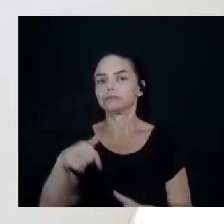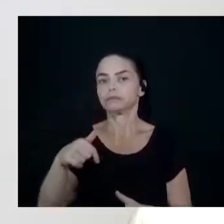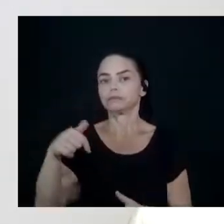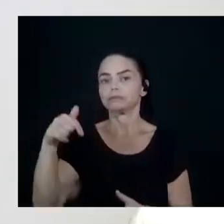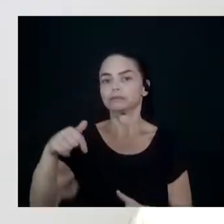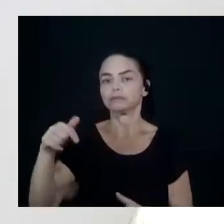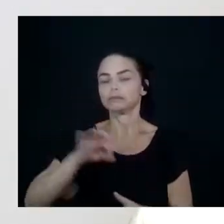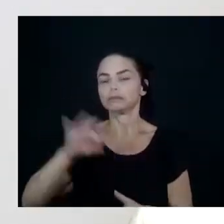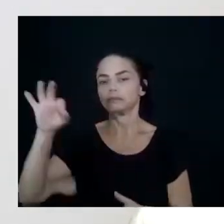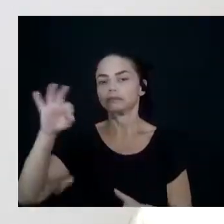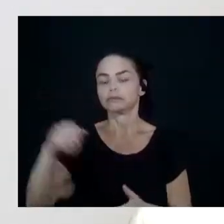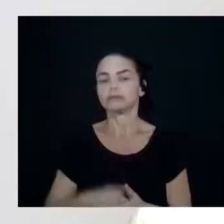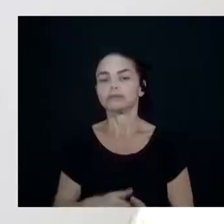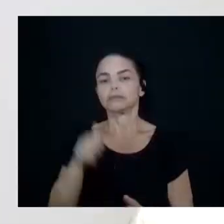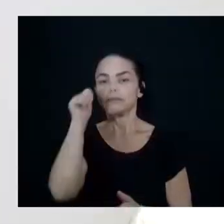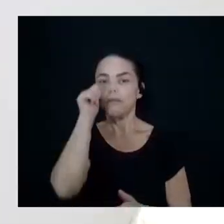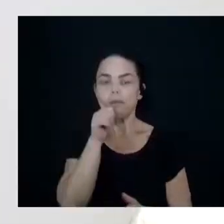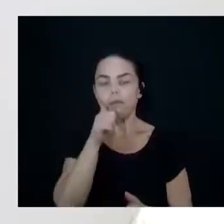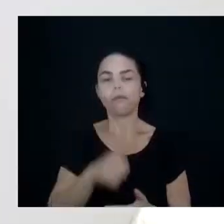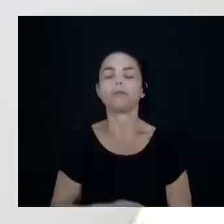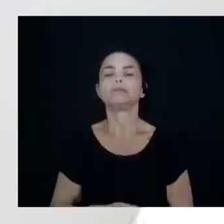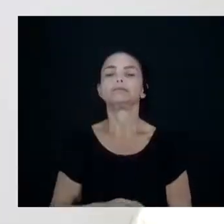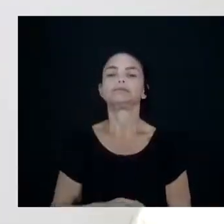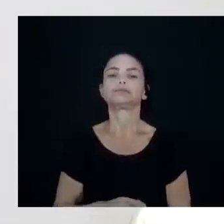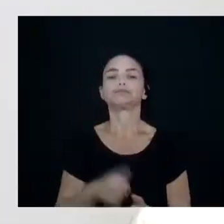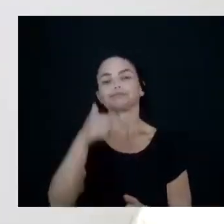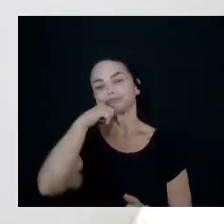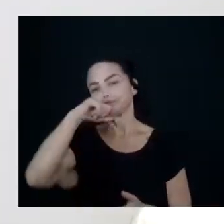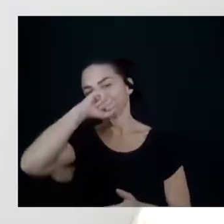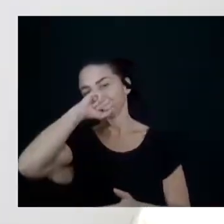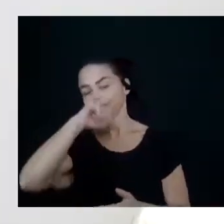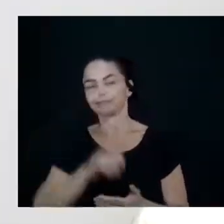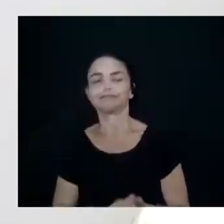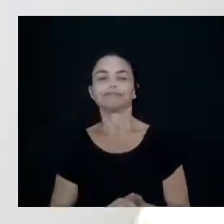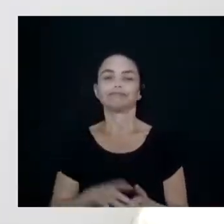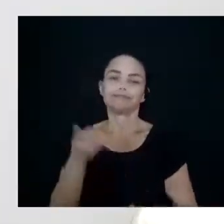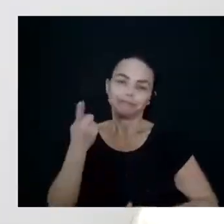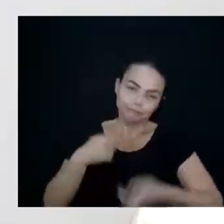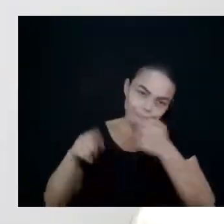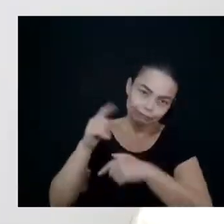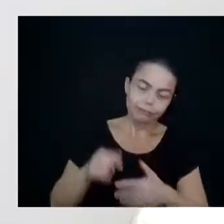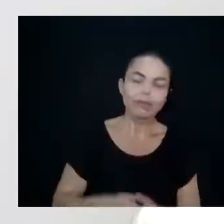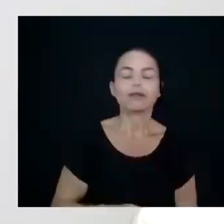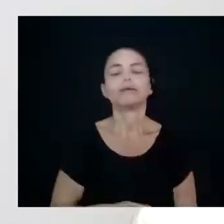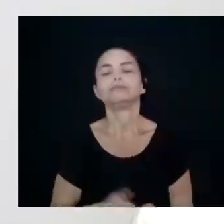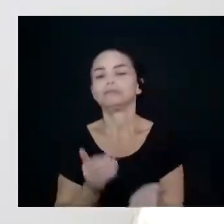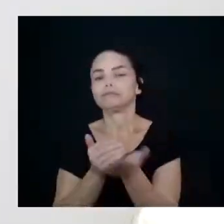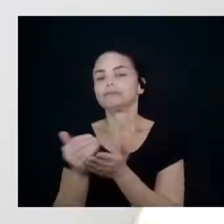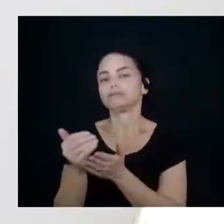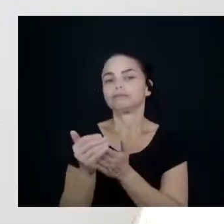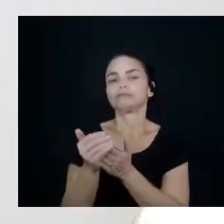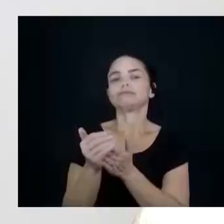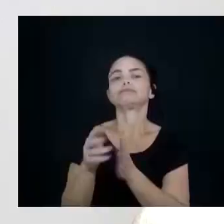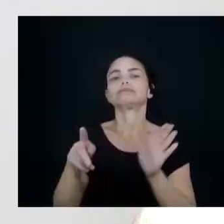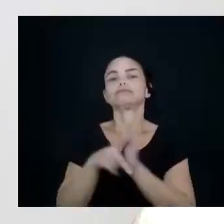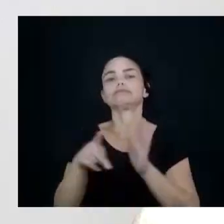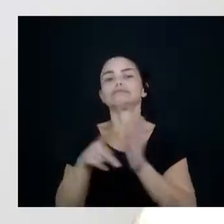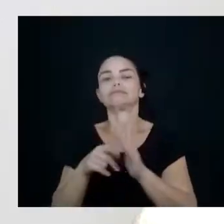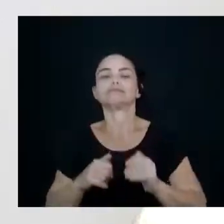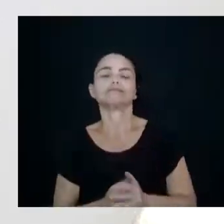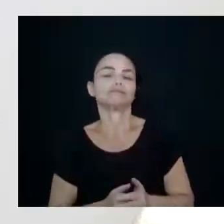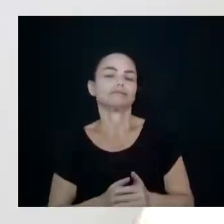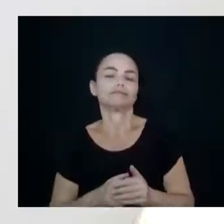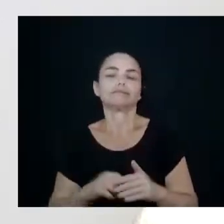mulheres, a maternidade foi o ponto de virada para iniciar o próprio negócio. E no domingo, Dia das